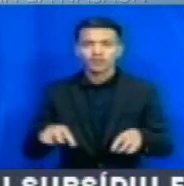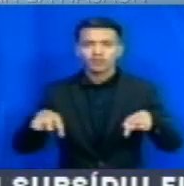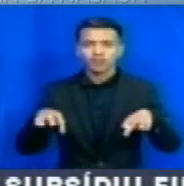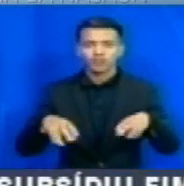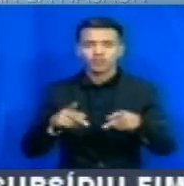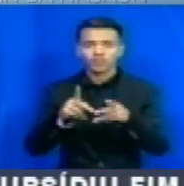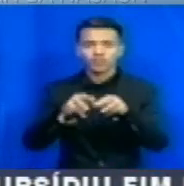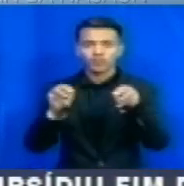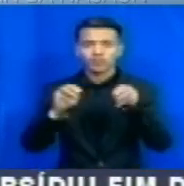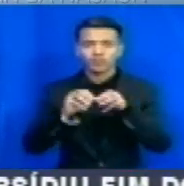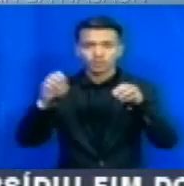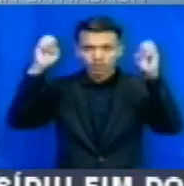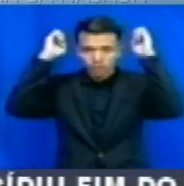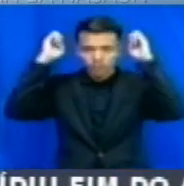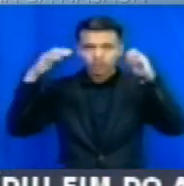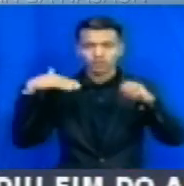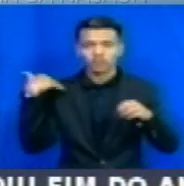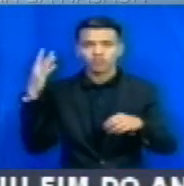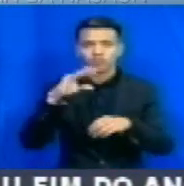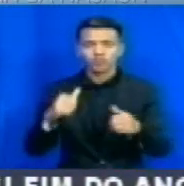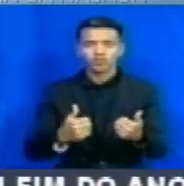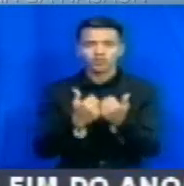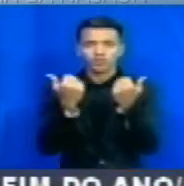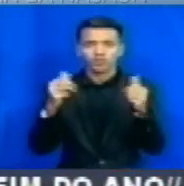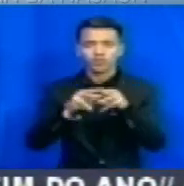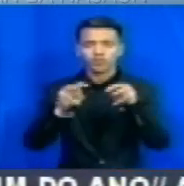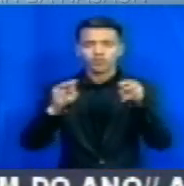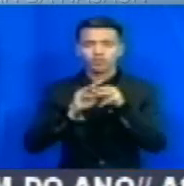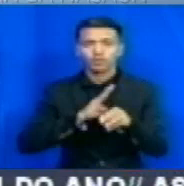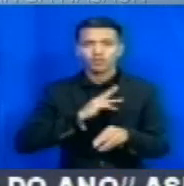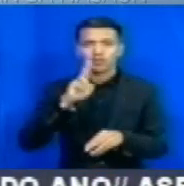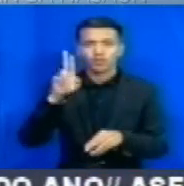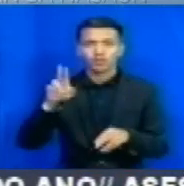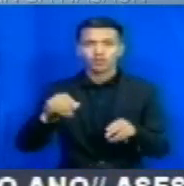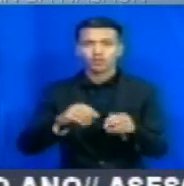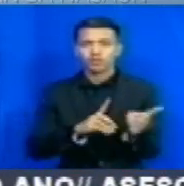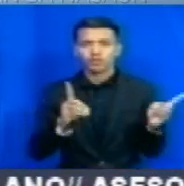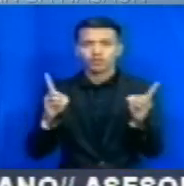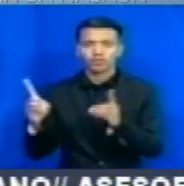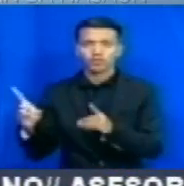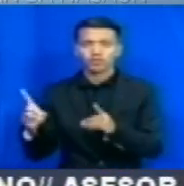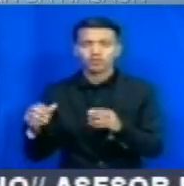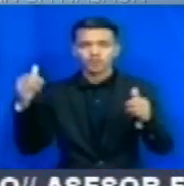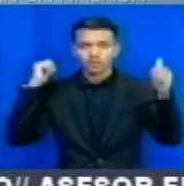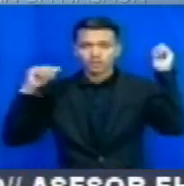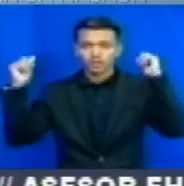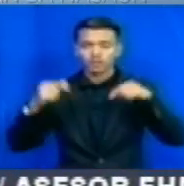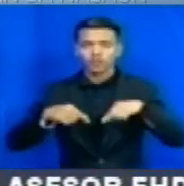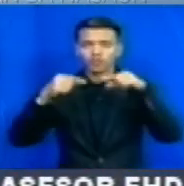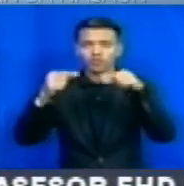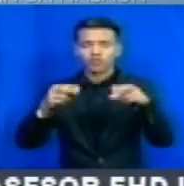E Serviço Municipal de Educação, Juventude, Desporto e Município Bocau realiza atividade termo entregue a cargo